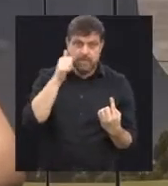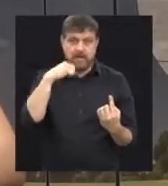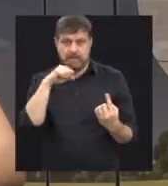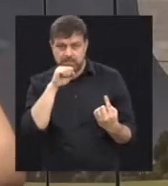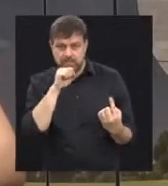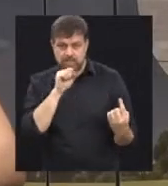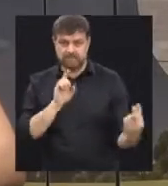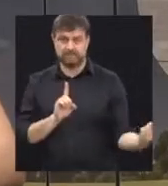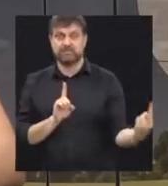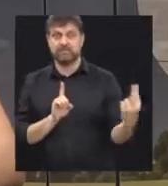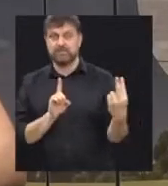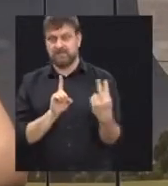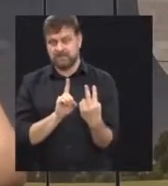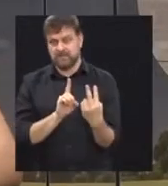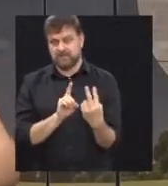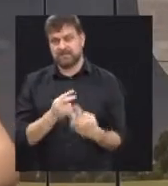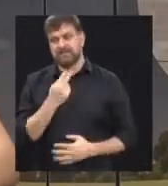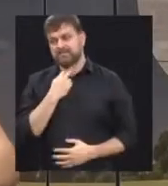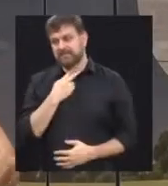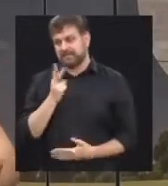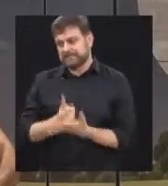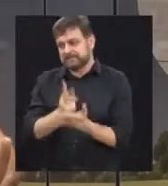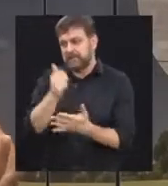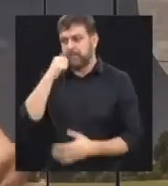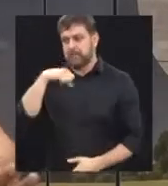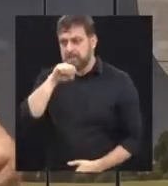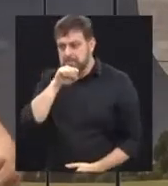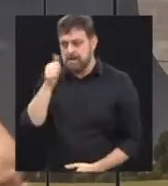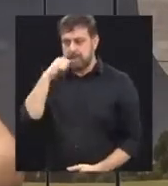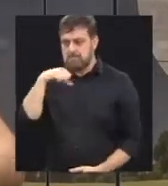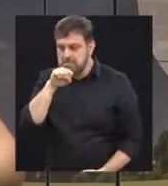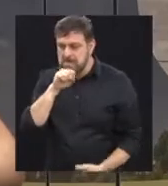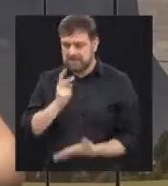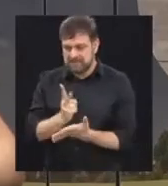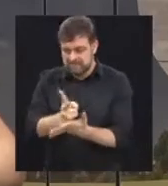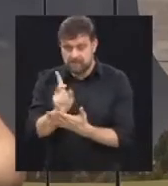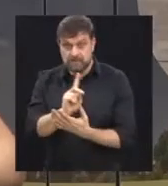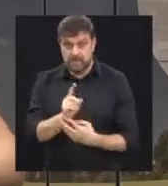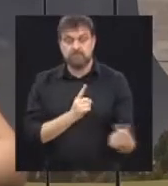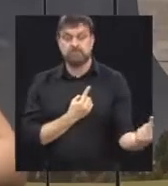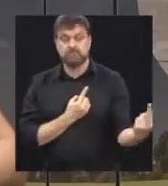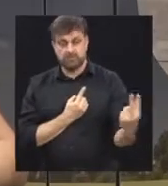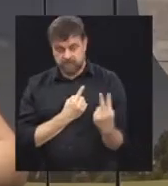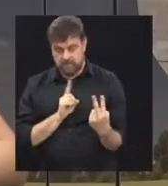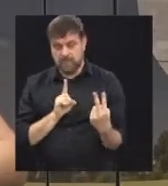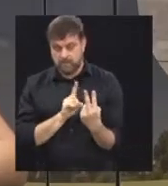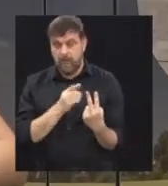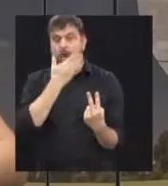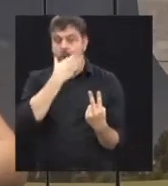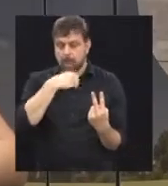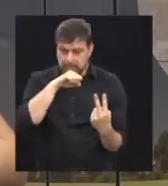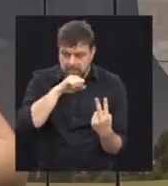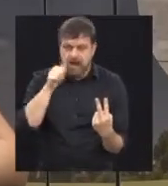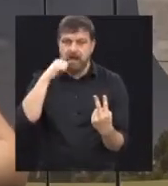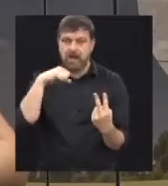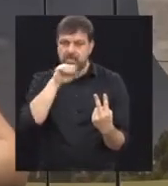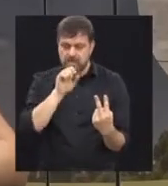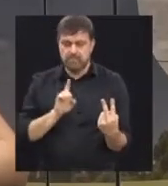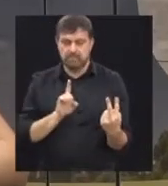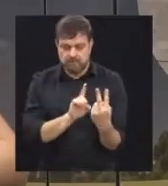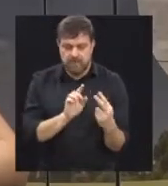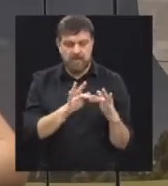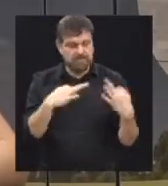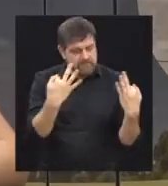né? Porque chamar uma reunião só com a mãe, não é só a mãe que fez aquela criança. Então, a gente quer conversar com a família toda, que a gente quer